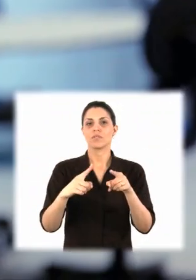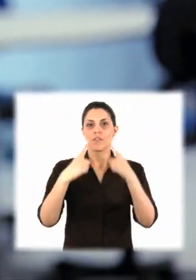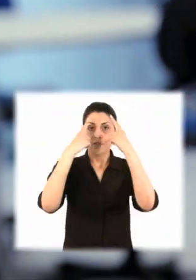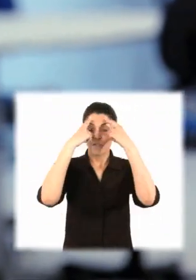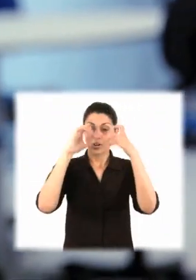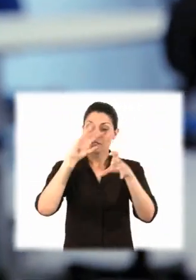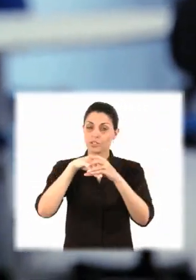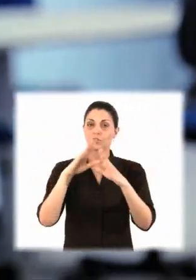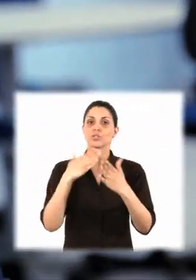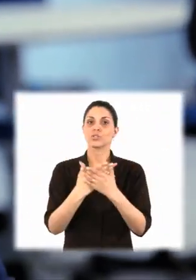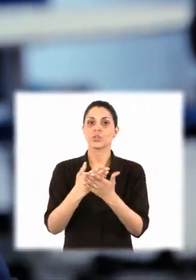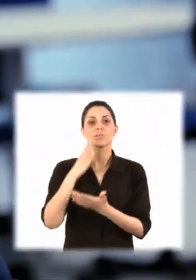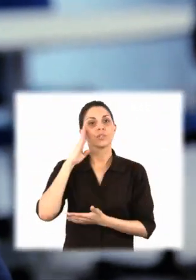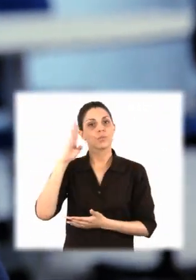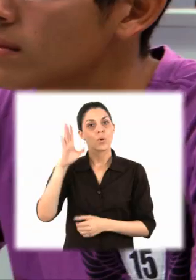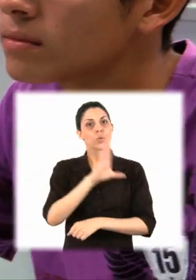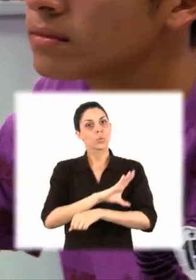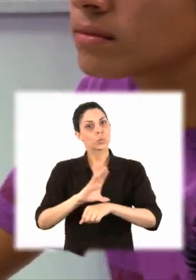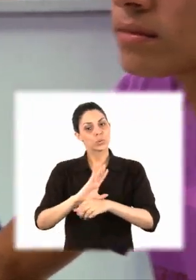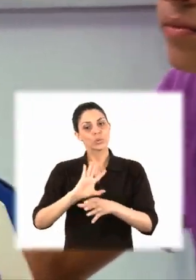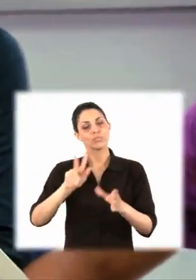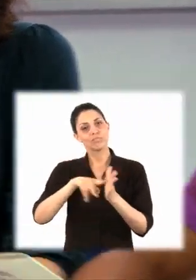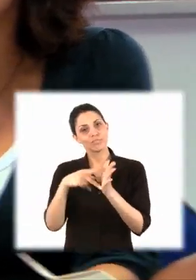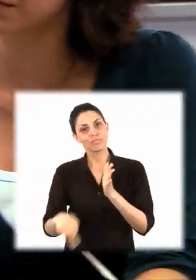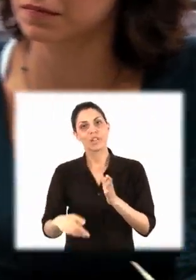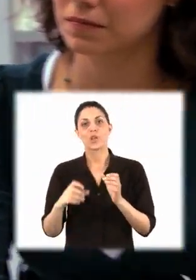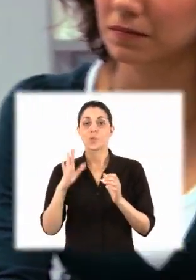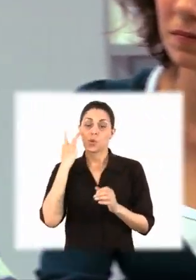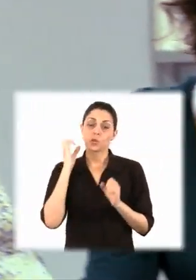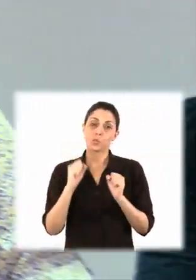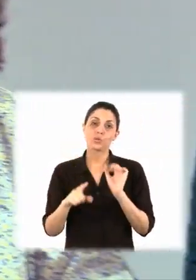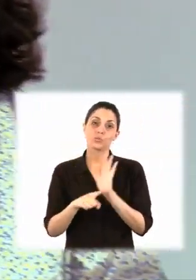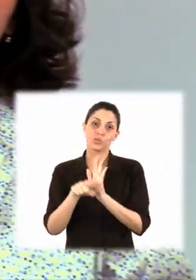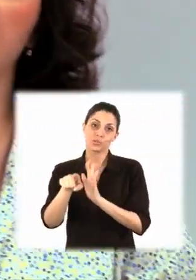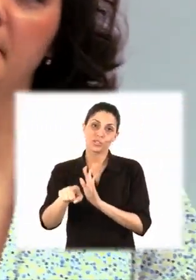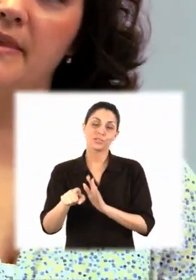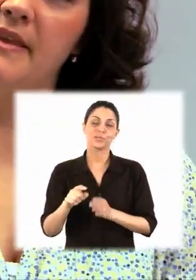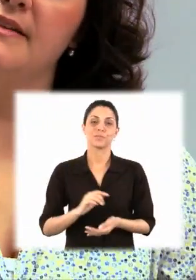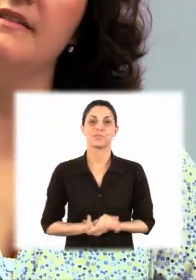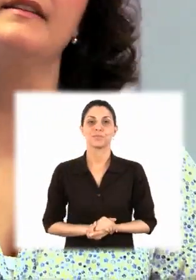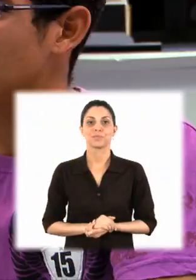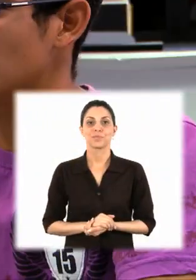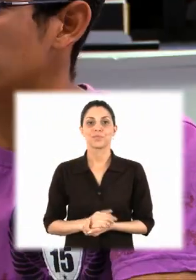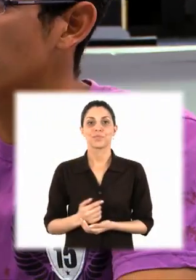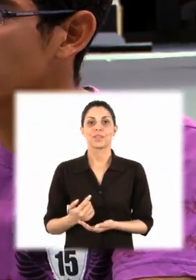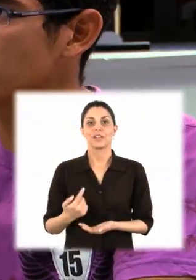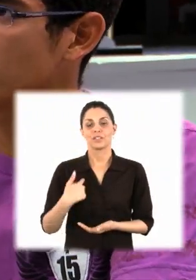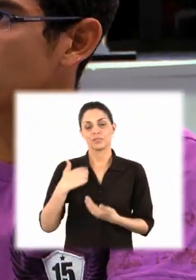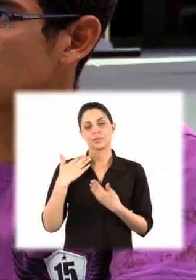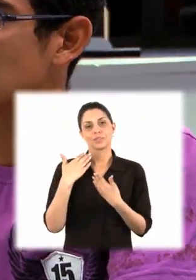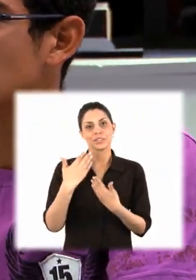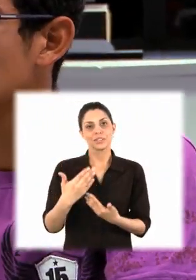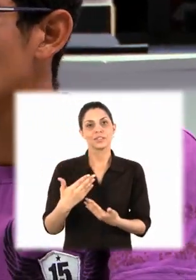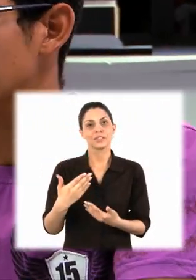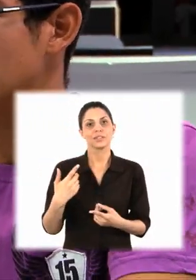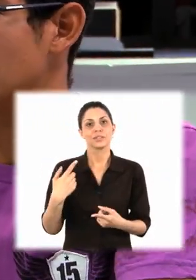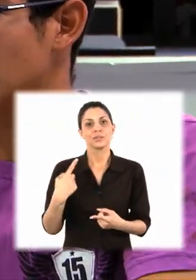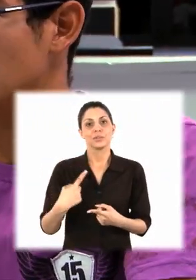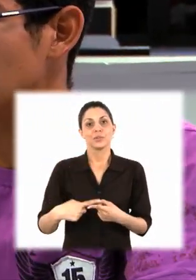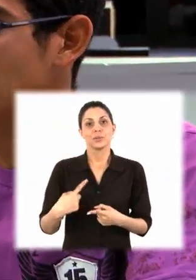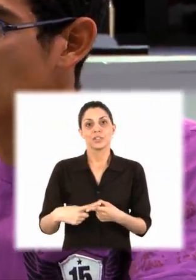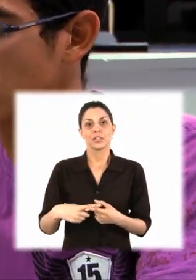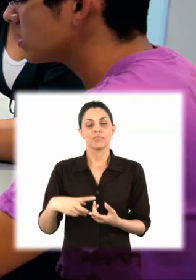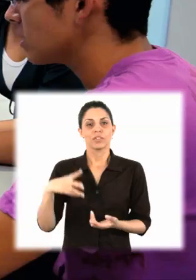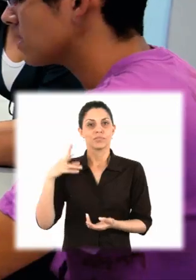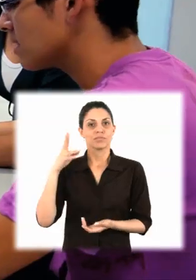escolar justamente com a cultura regional. E eu espero que nós possamos contribuir com você nessa sua missão. Em 2008 tinha acontecido uma pesquisa